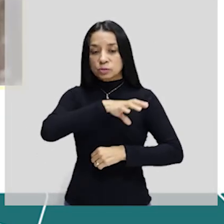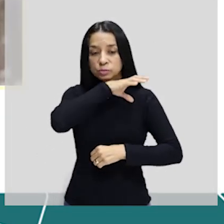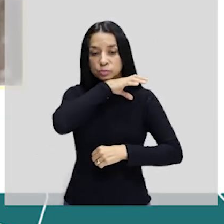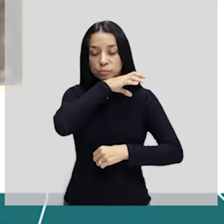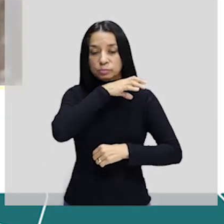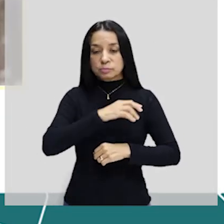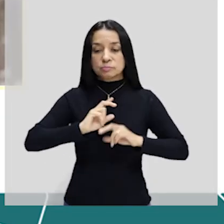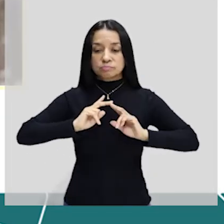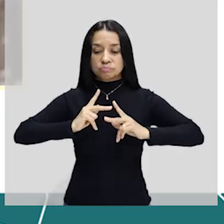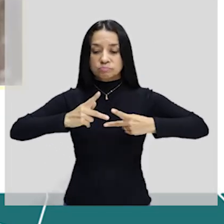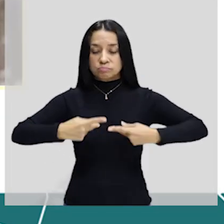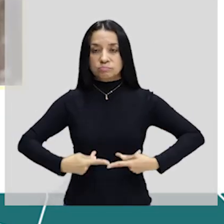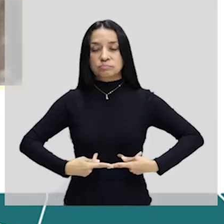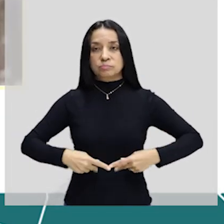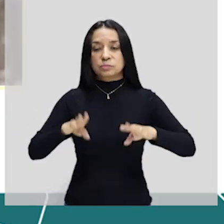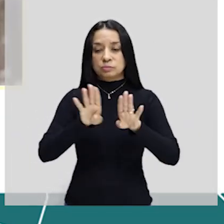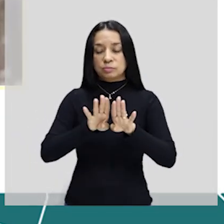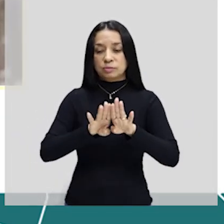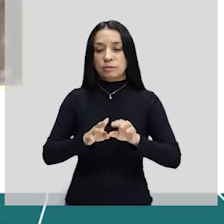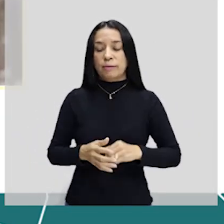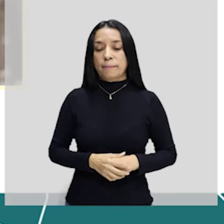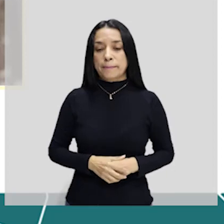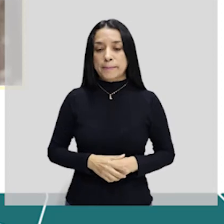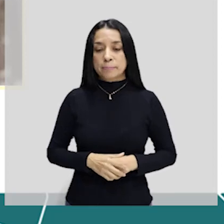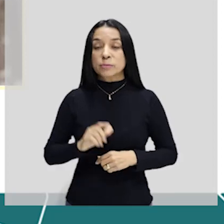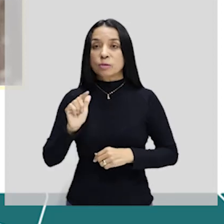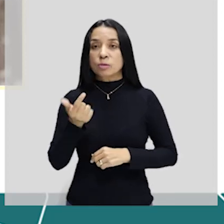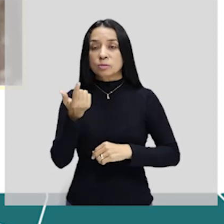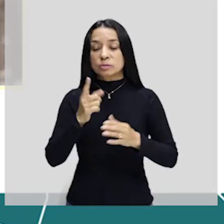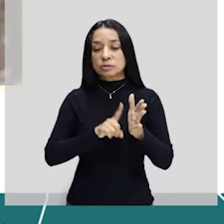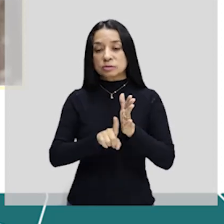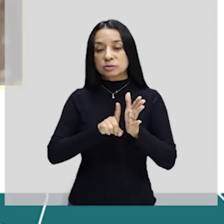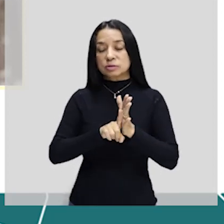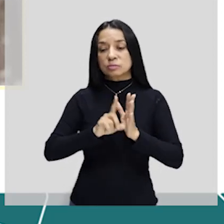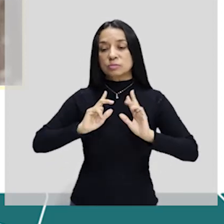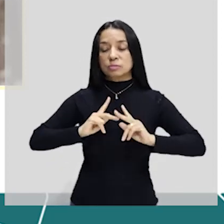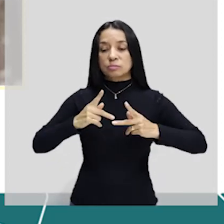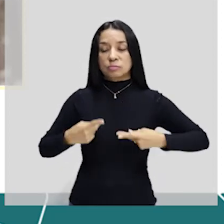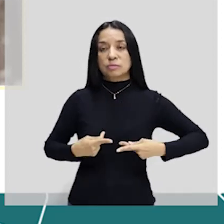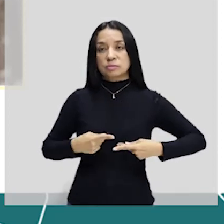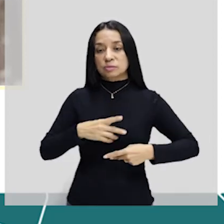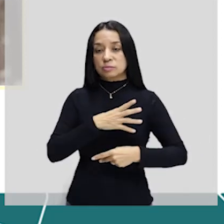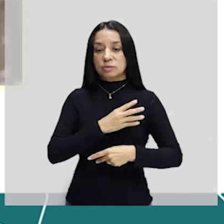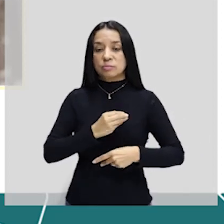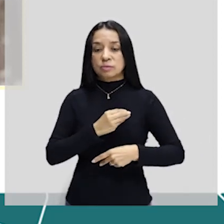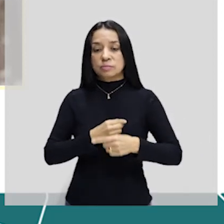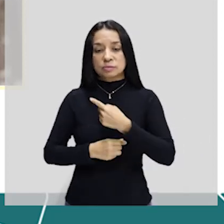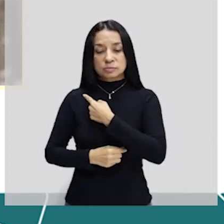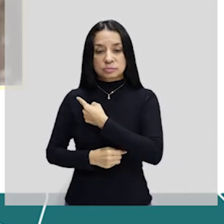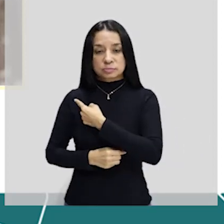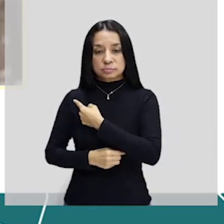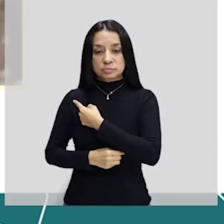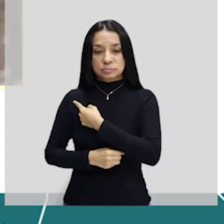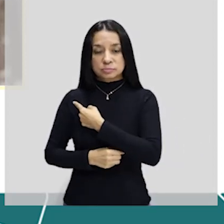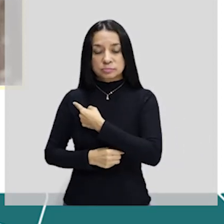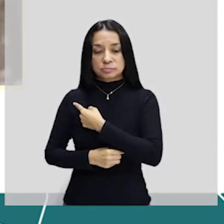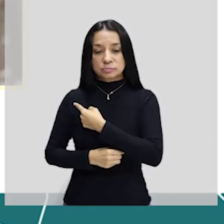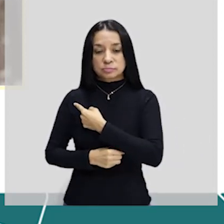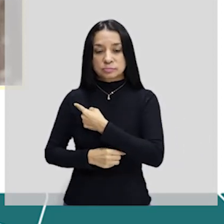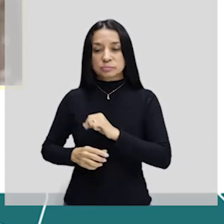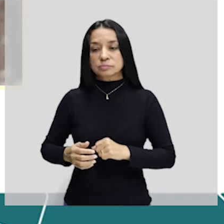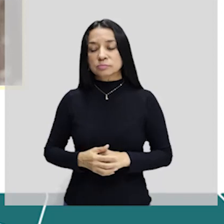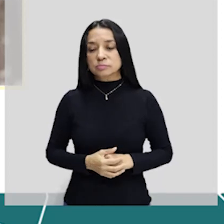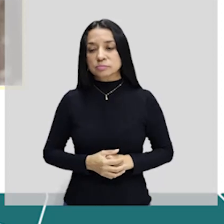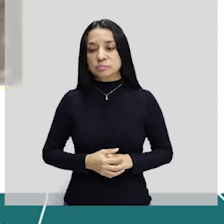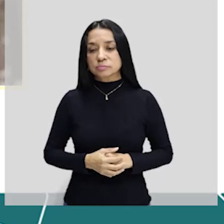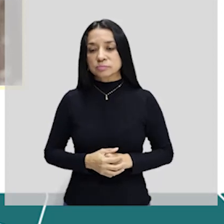também. E também outra questão é que o ser humano ele é um mamífero placentário, ou seja,